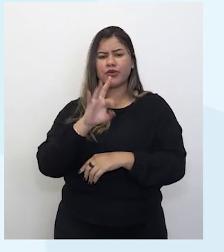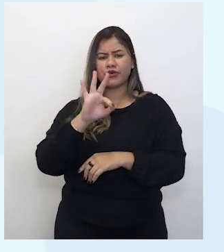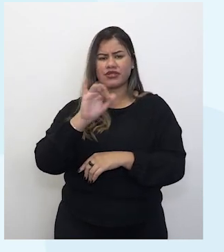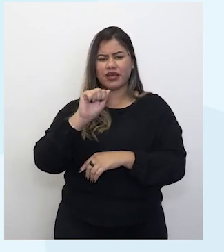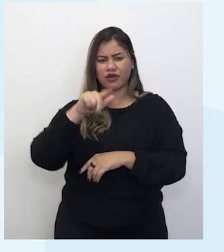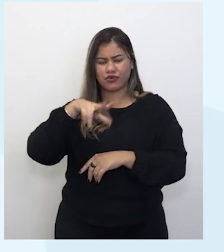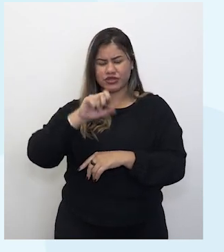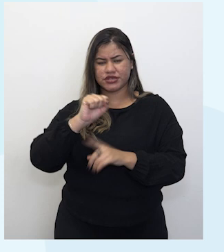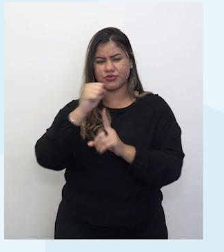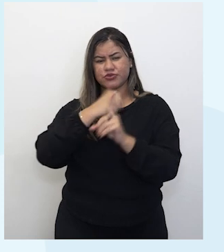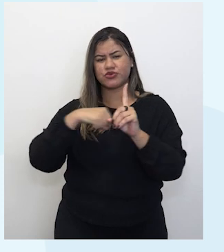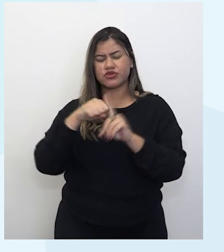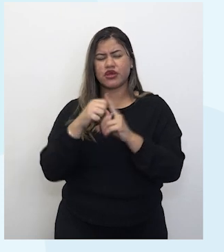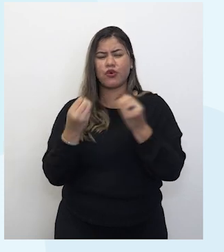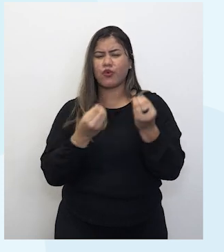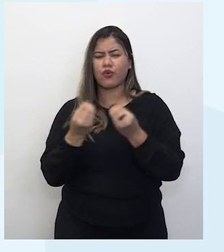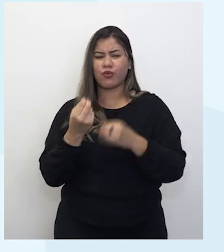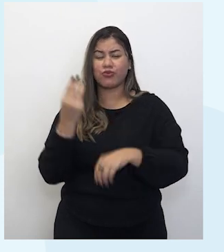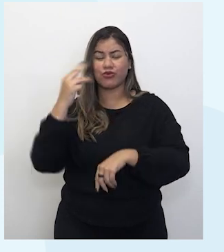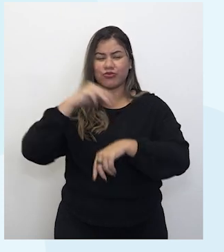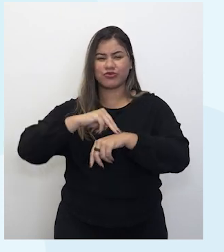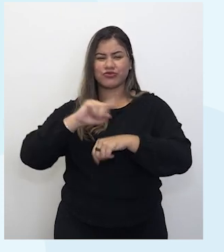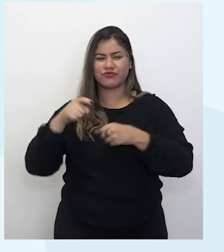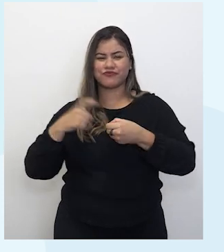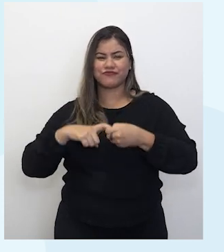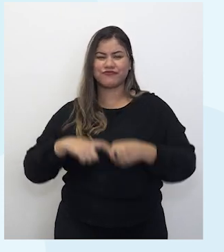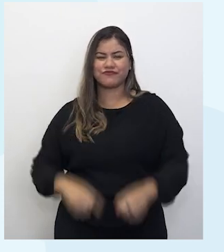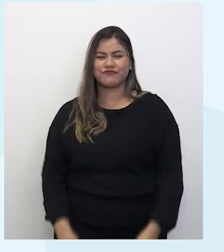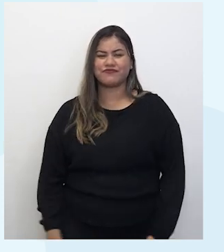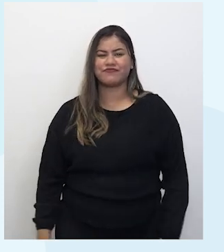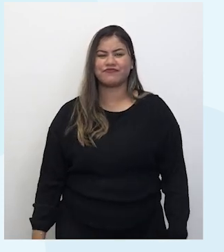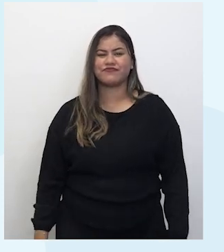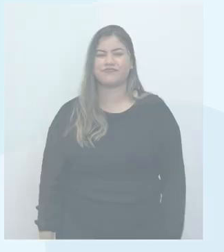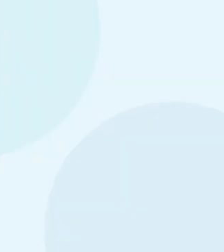protagonismo social? 2 minutinhos e a gente já volta.